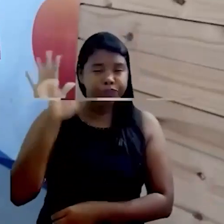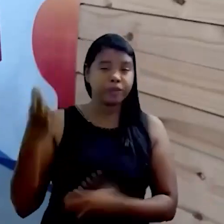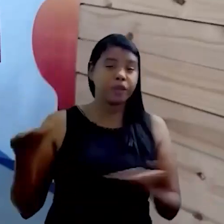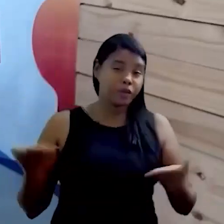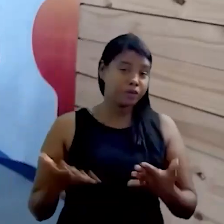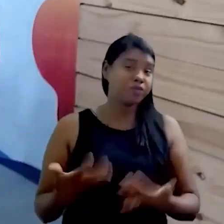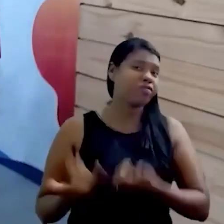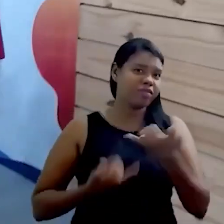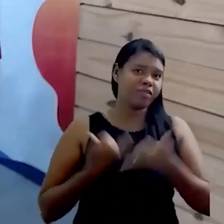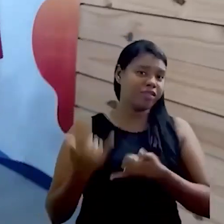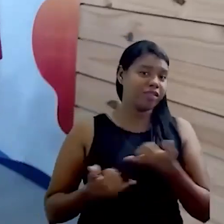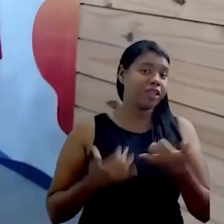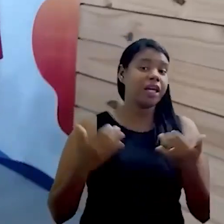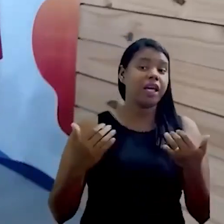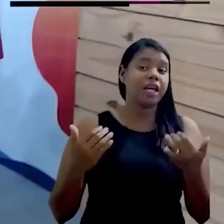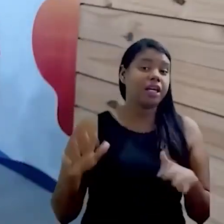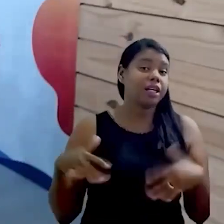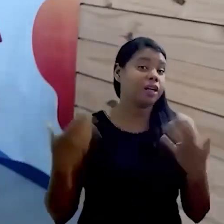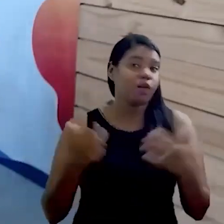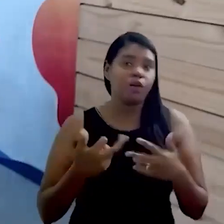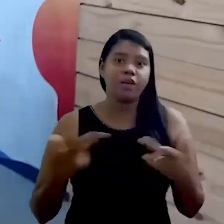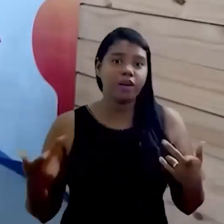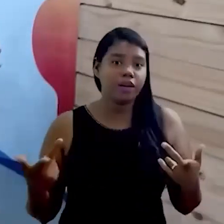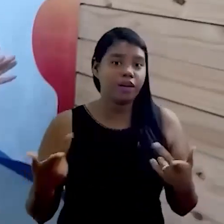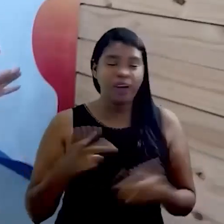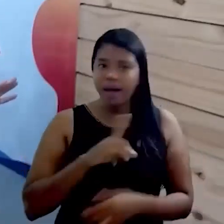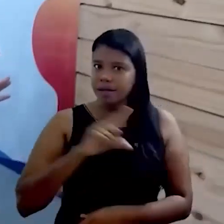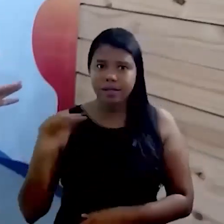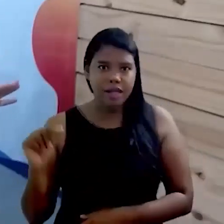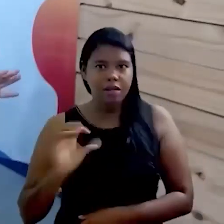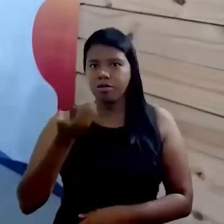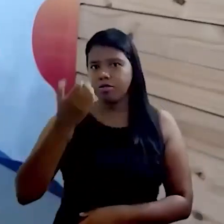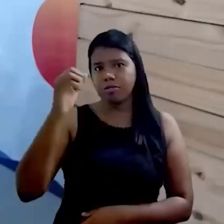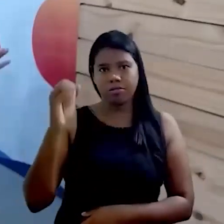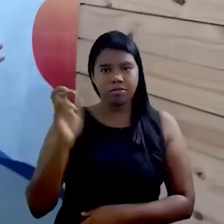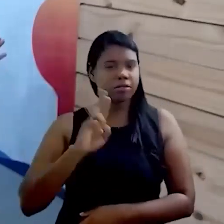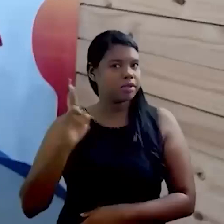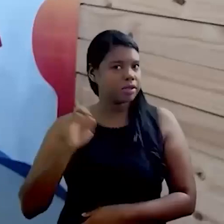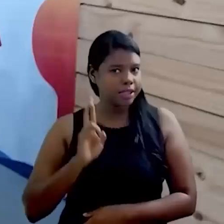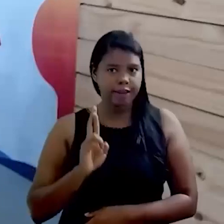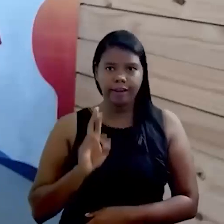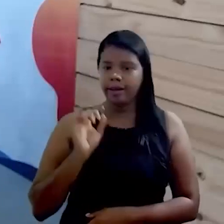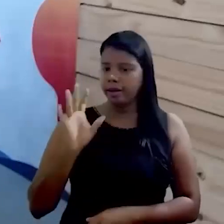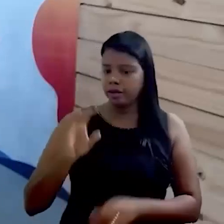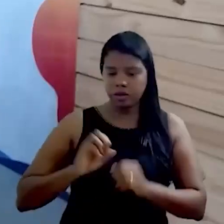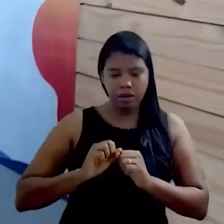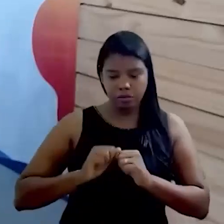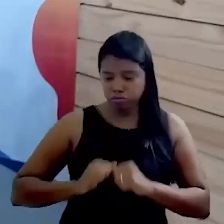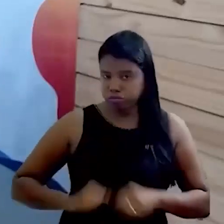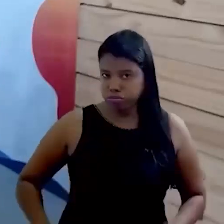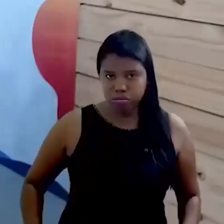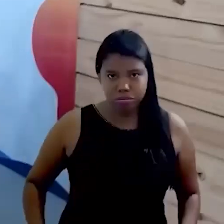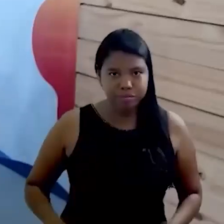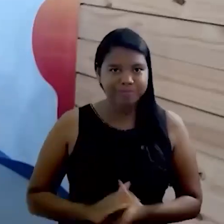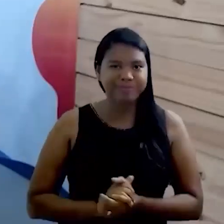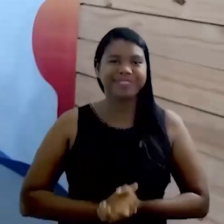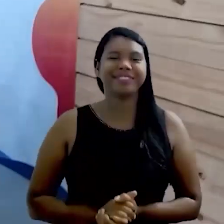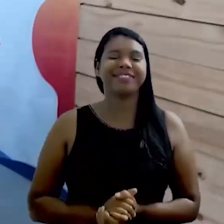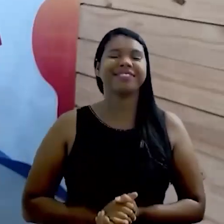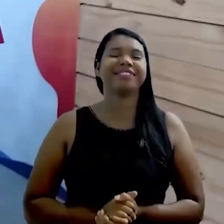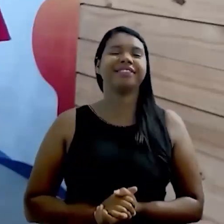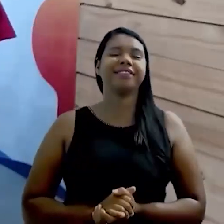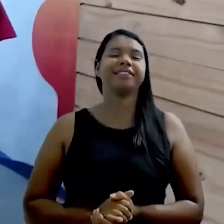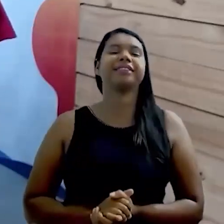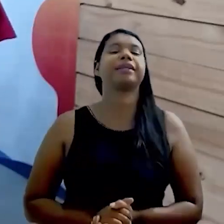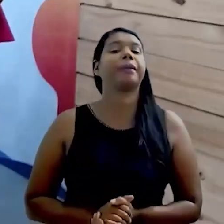qualquer saidinha da gente é R$100, né? É mesmo. Pensou em sair R$100. Como assim? Mas é por aí